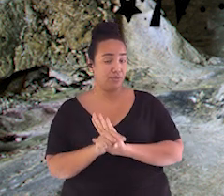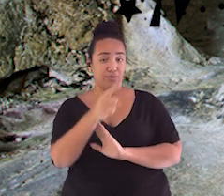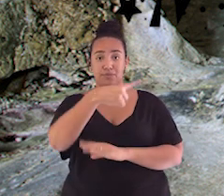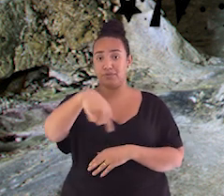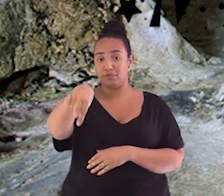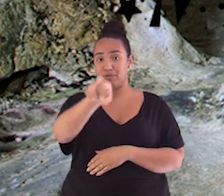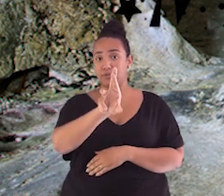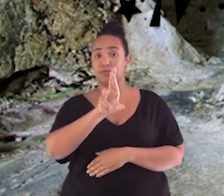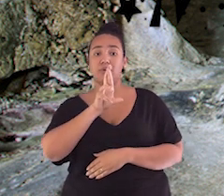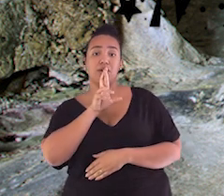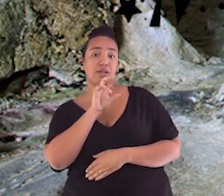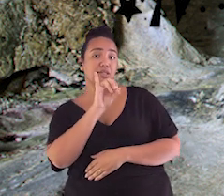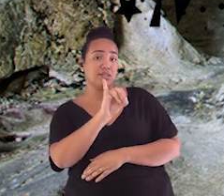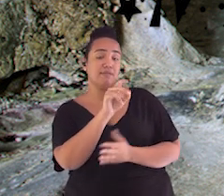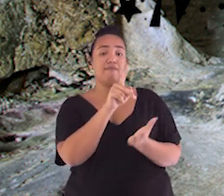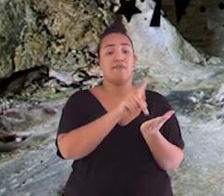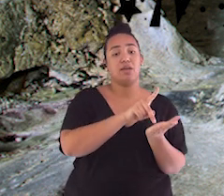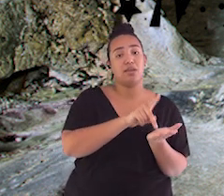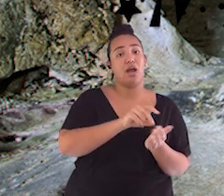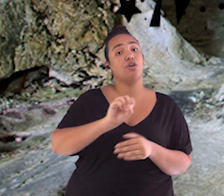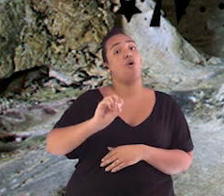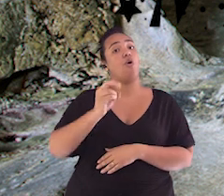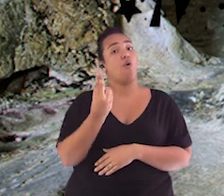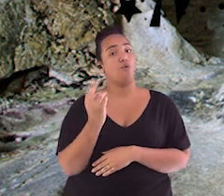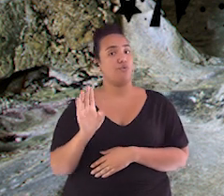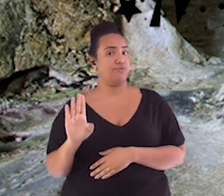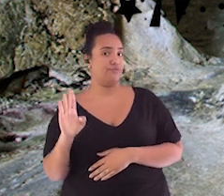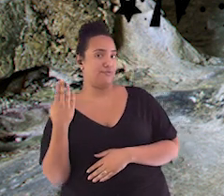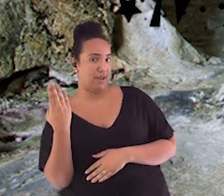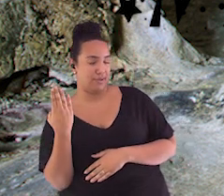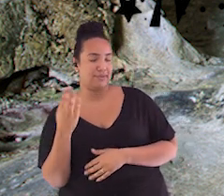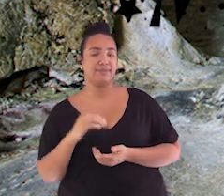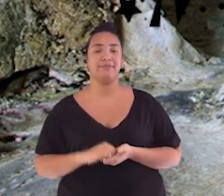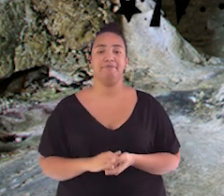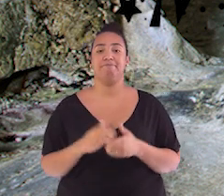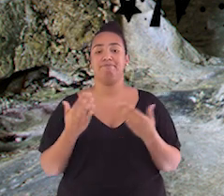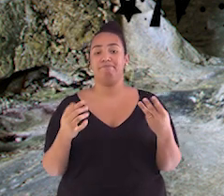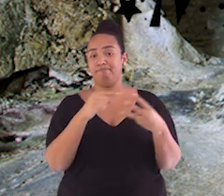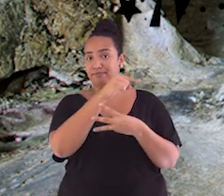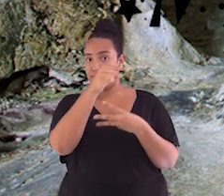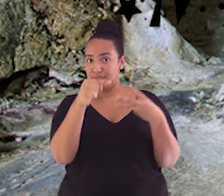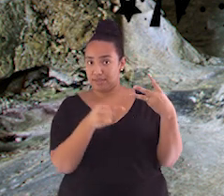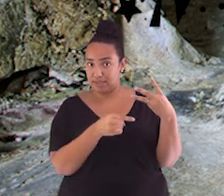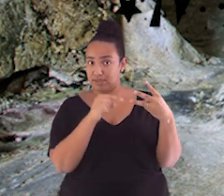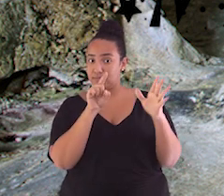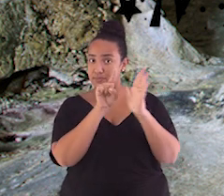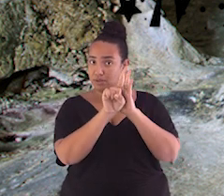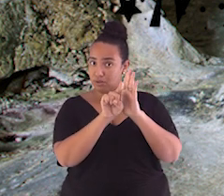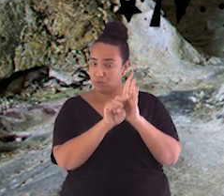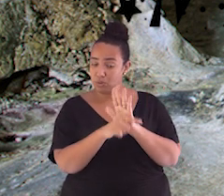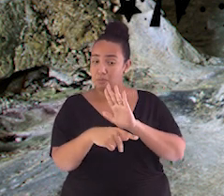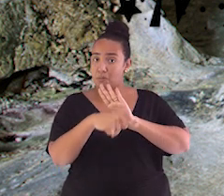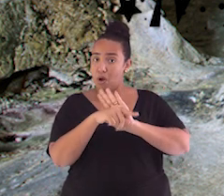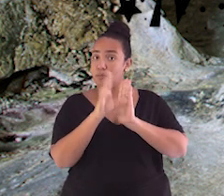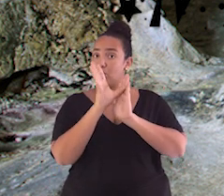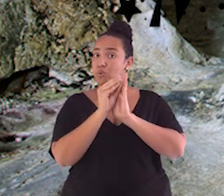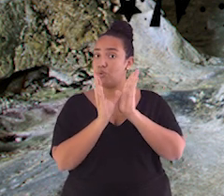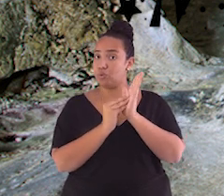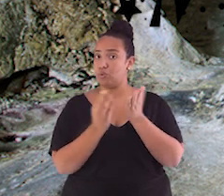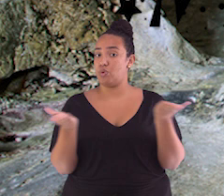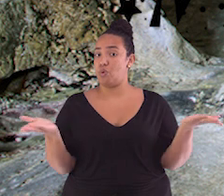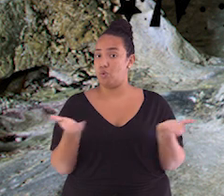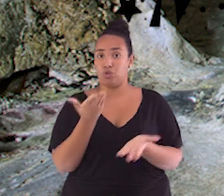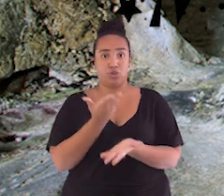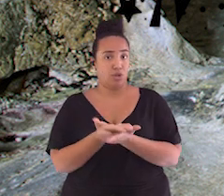vai dizer se é verdadeiro ou se é falso, tá? Essas questões, elas foram elaboradas a partir do conteúdo desta